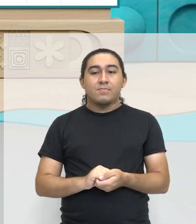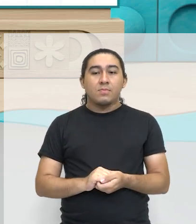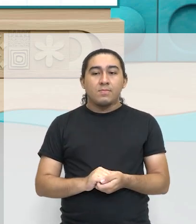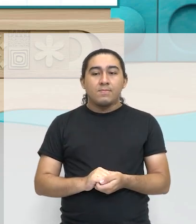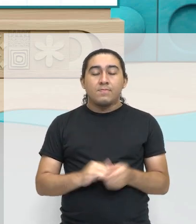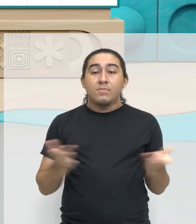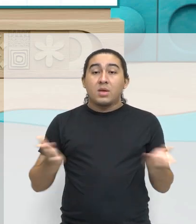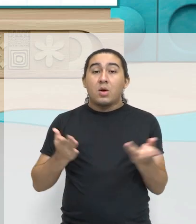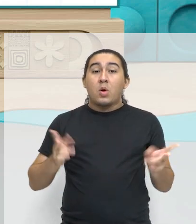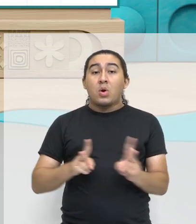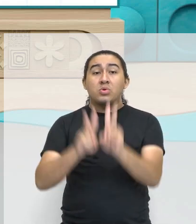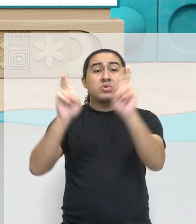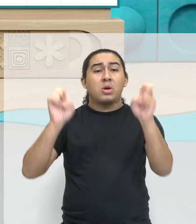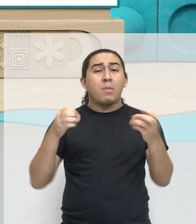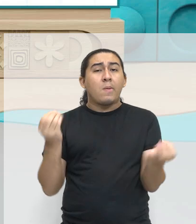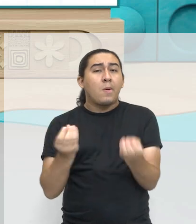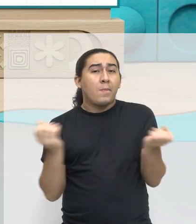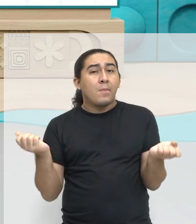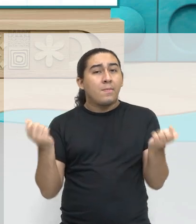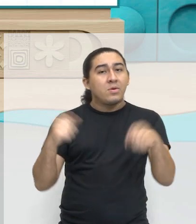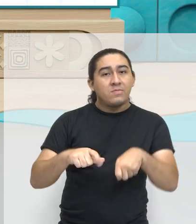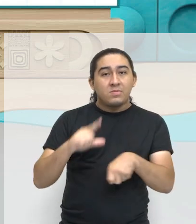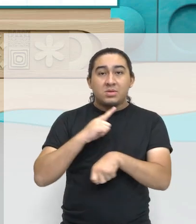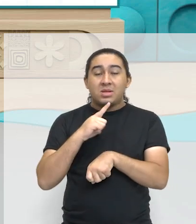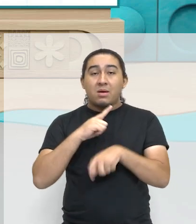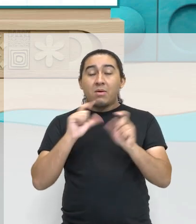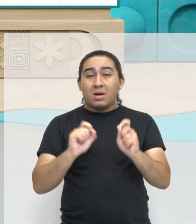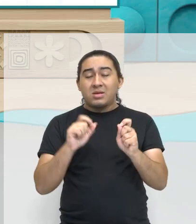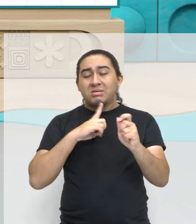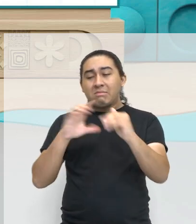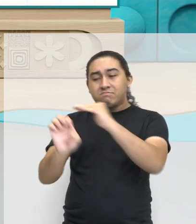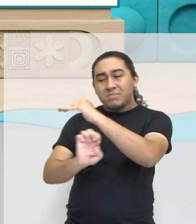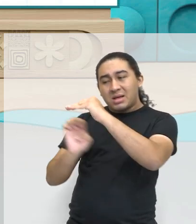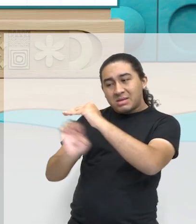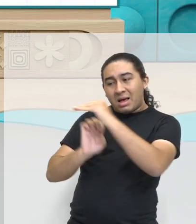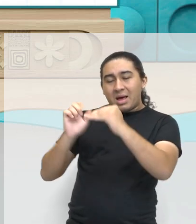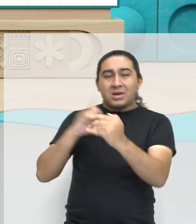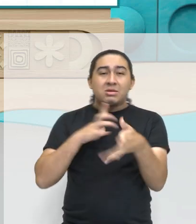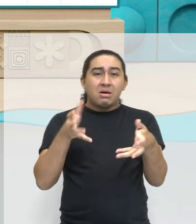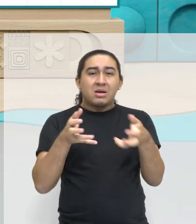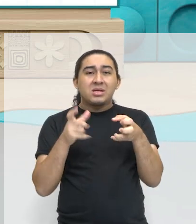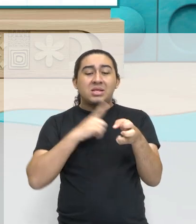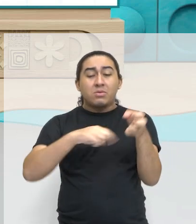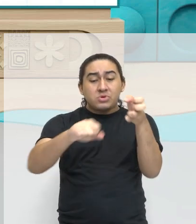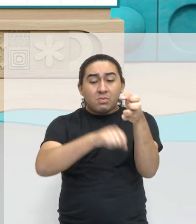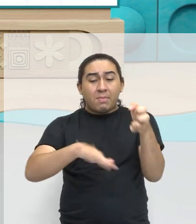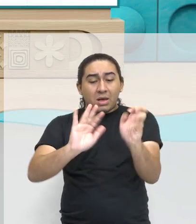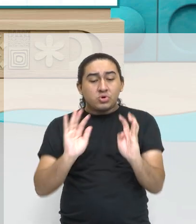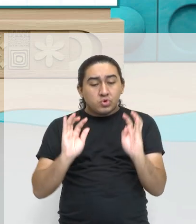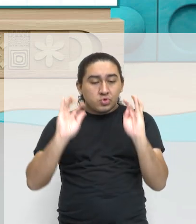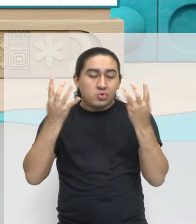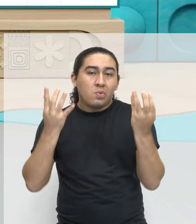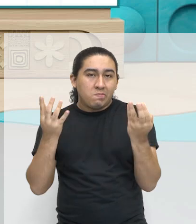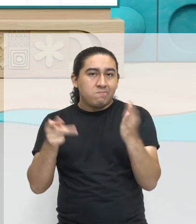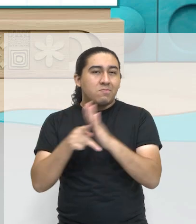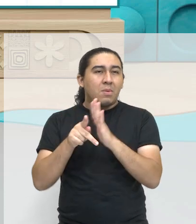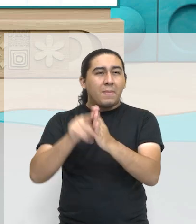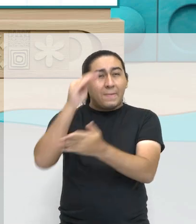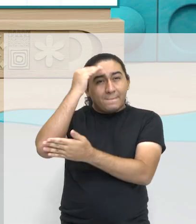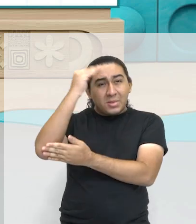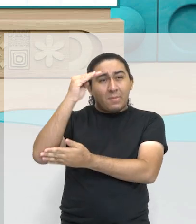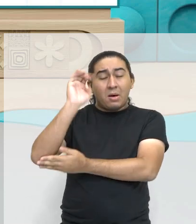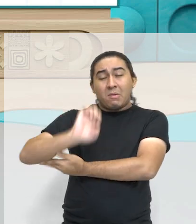uma homenagem justamente ao Rio Negro e Solimões nessa pintura. E aí nós vamos falar de uma parte, como